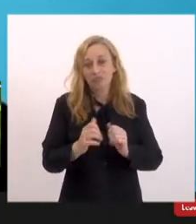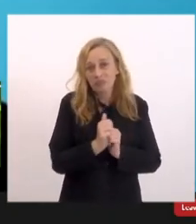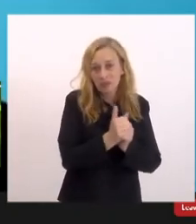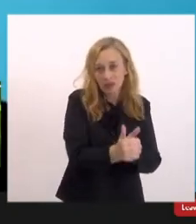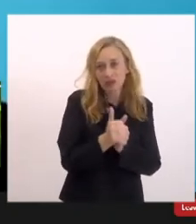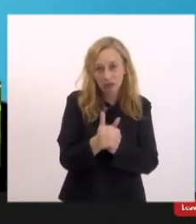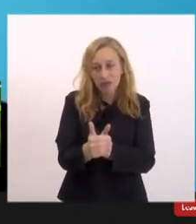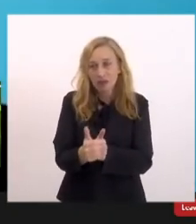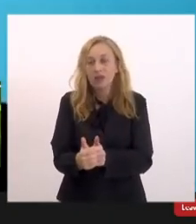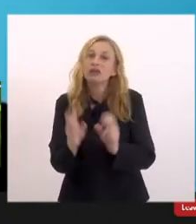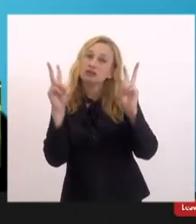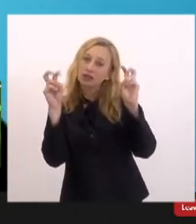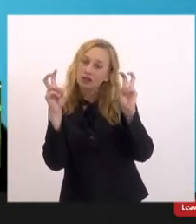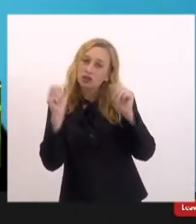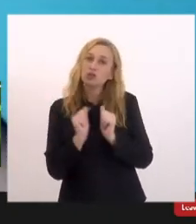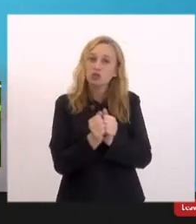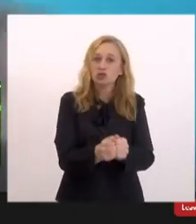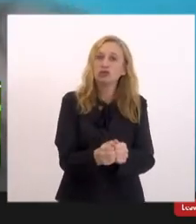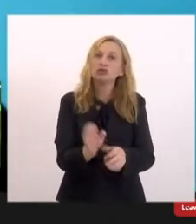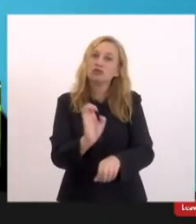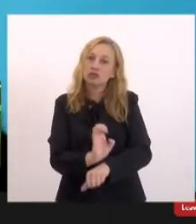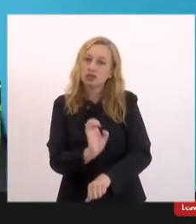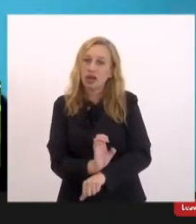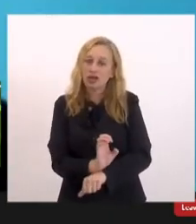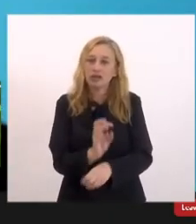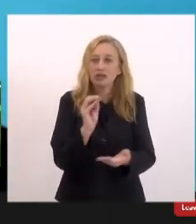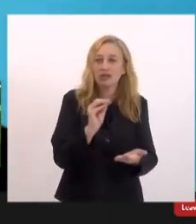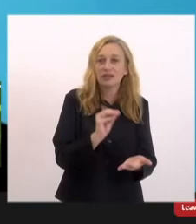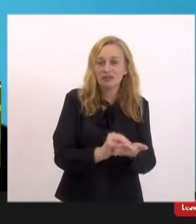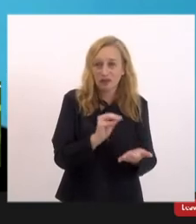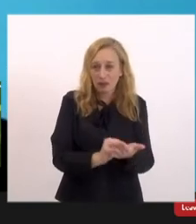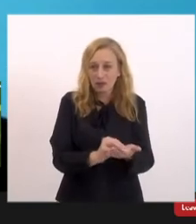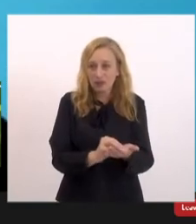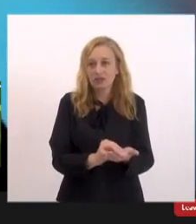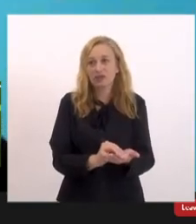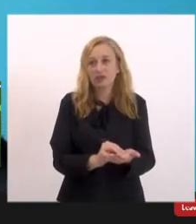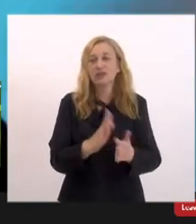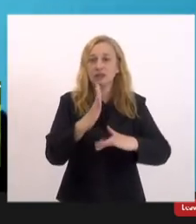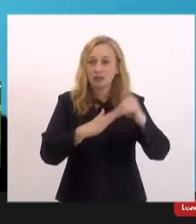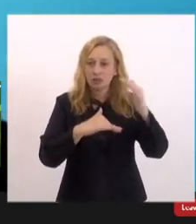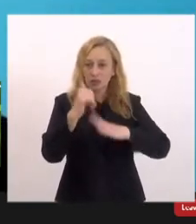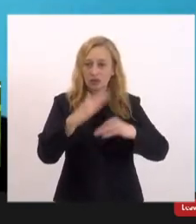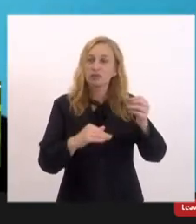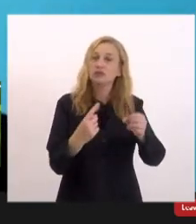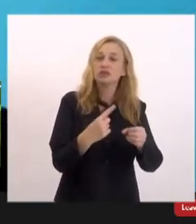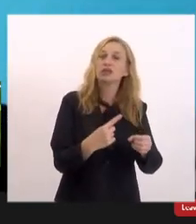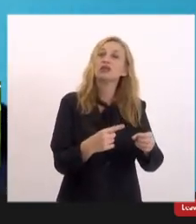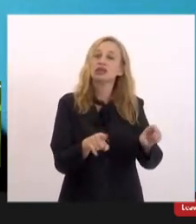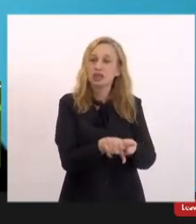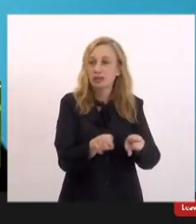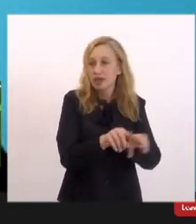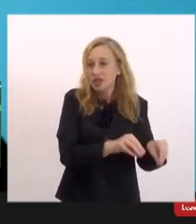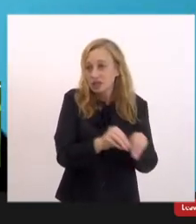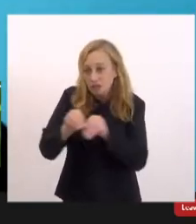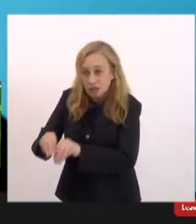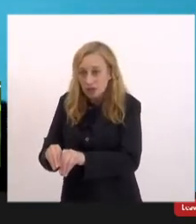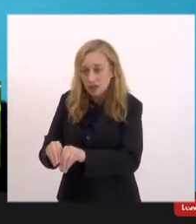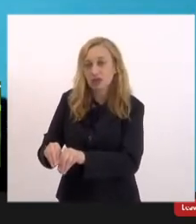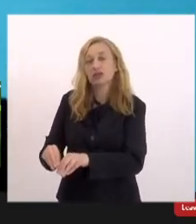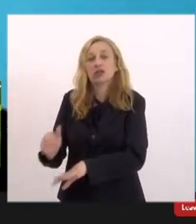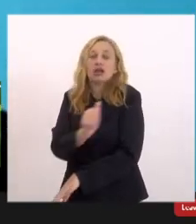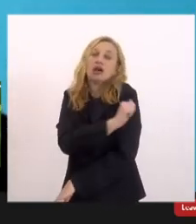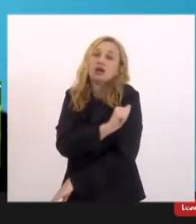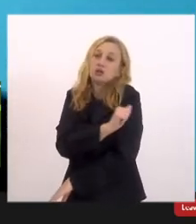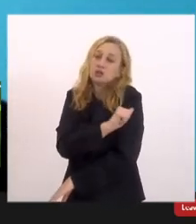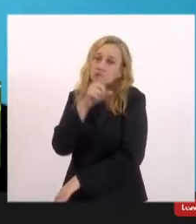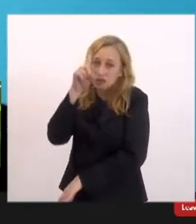acompanhar essas questões junto ao Estado, dessa falta de transição do município para o Estado, desses alunos com deficiência que